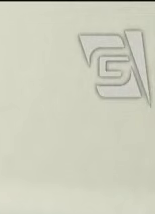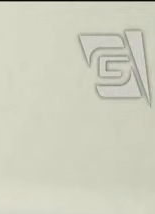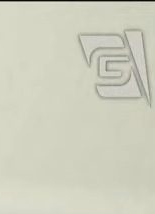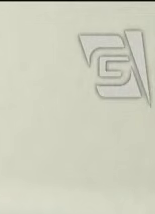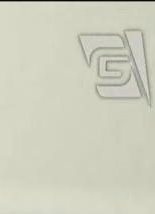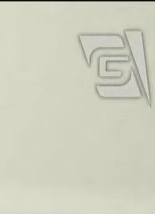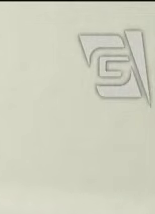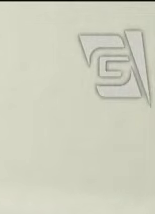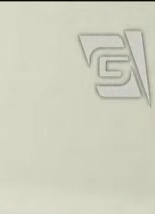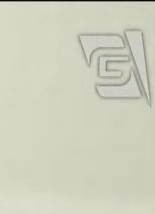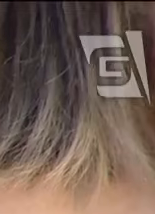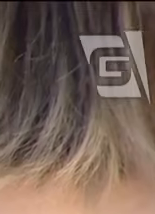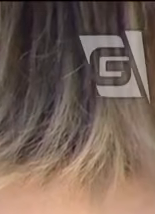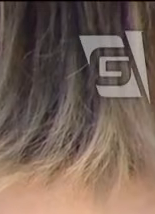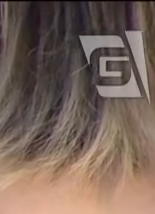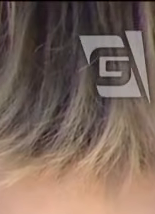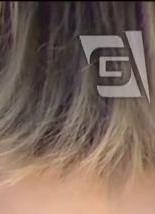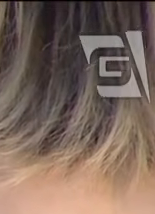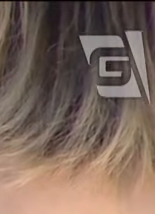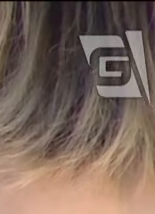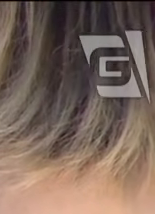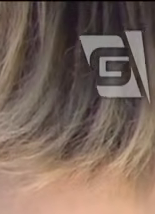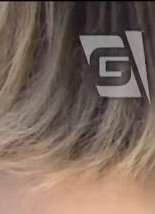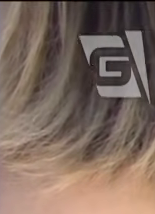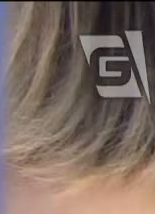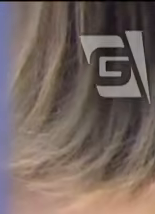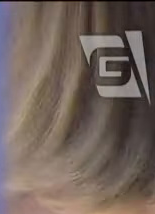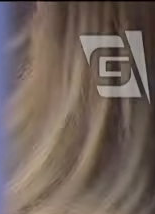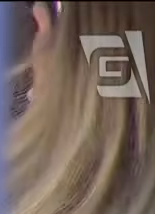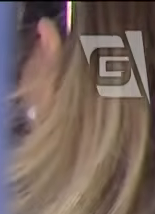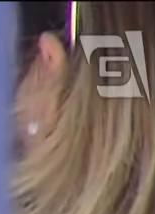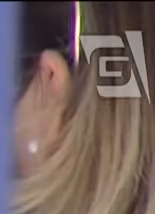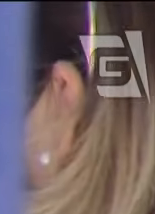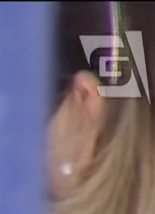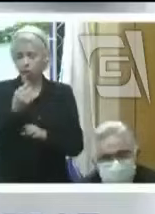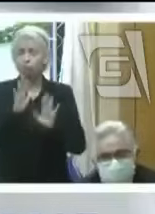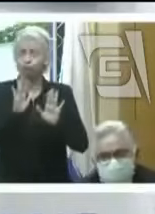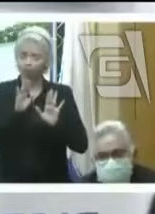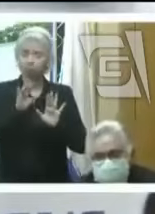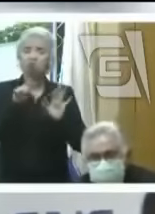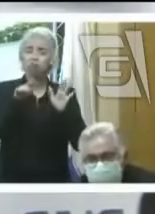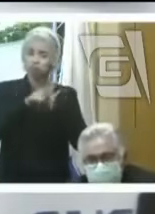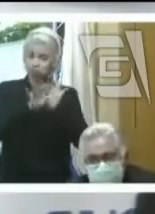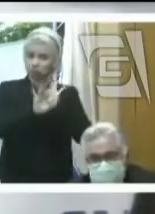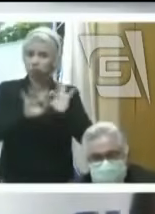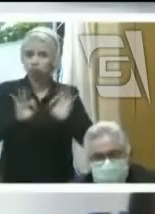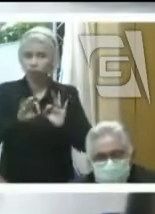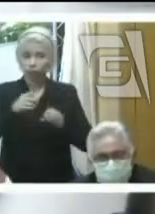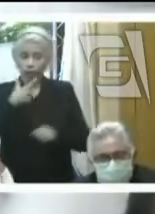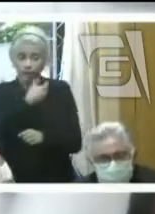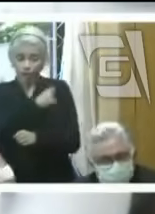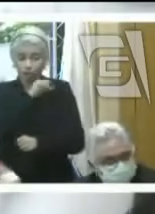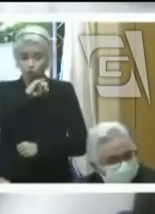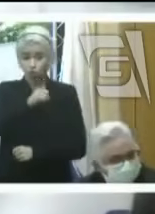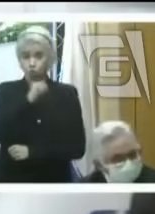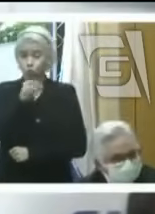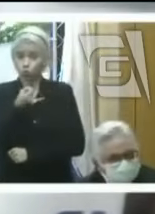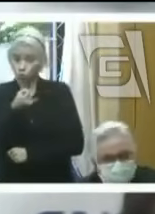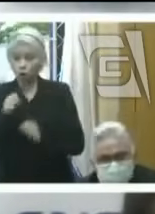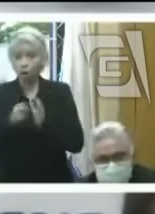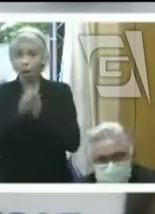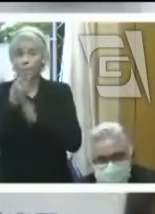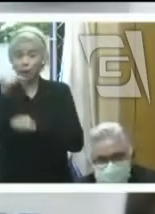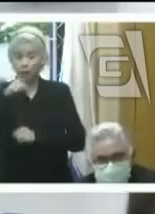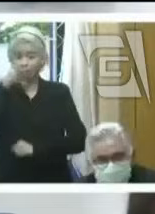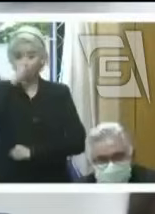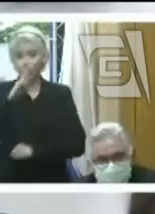sexta-feira mais lotes para completar o esquema vacinal dessa população se o quantitativo aplicado no